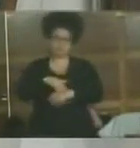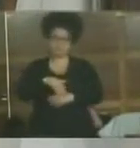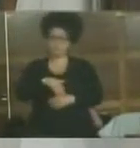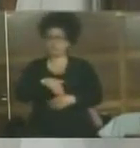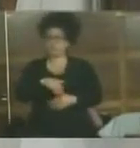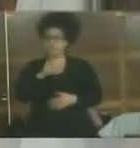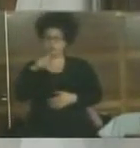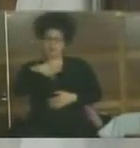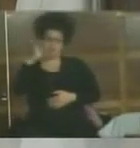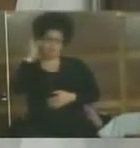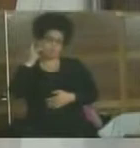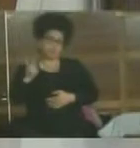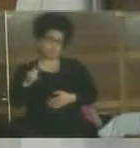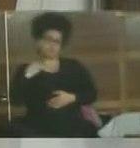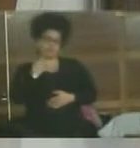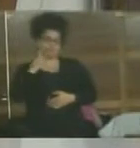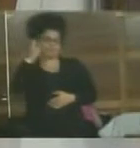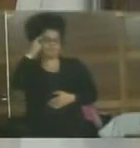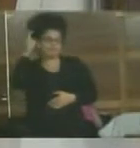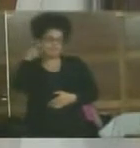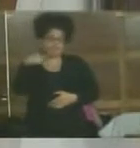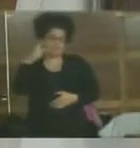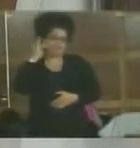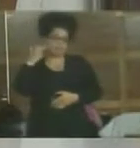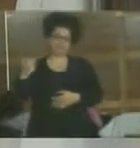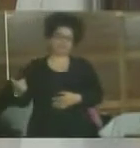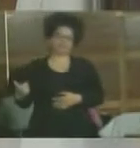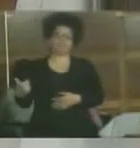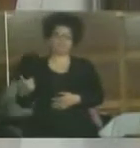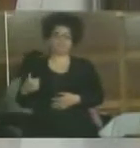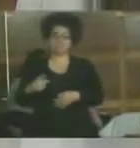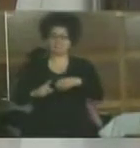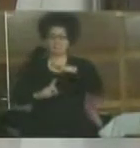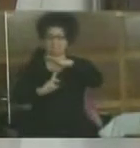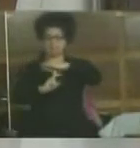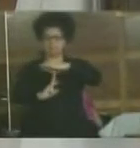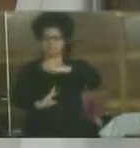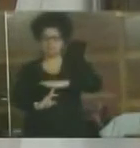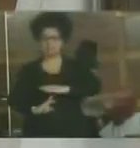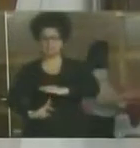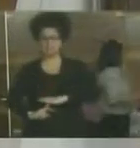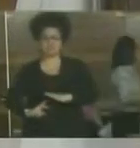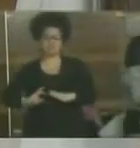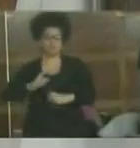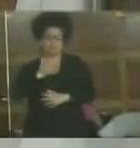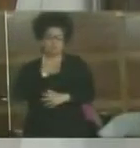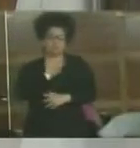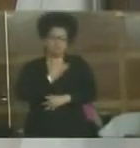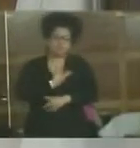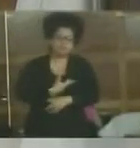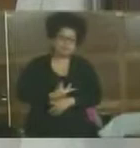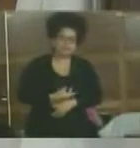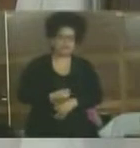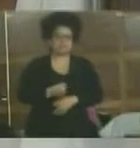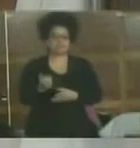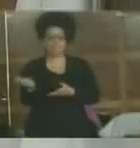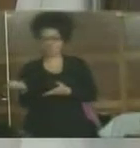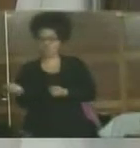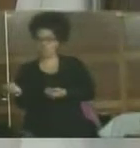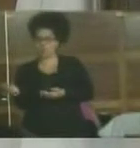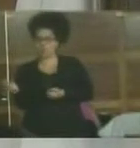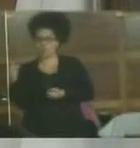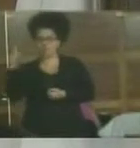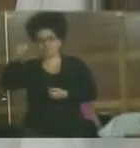mais comum do que a gente imagina. Né, a depressão na adolescência, muitos adolescentes deprimidos na nossa